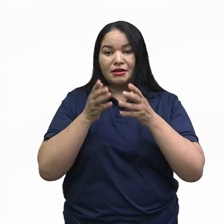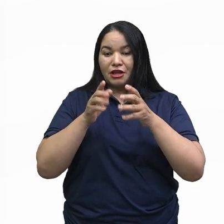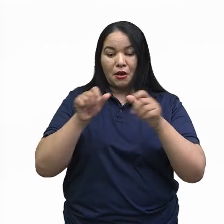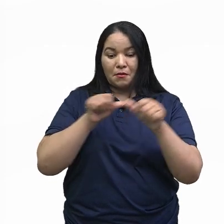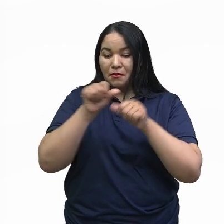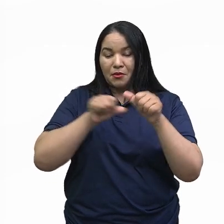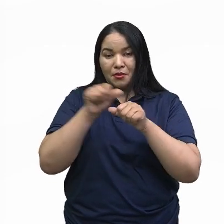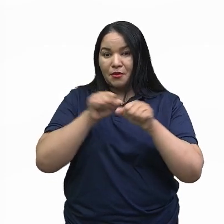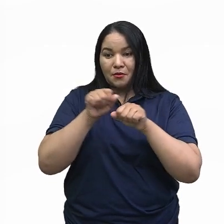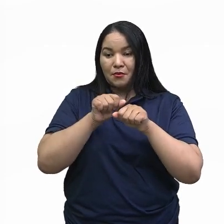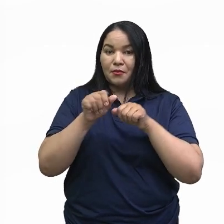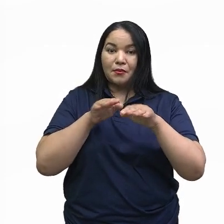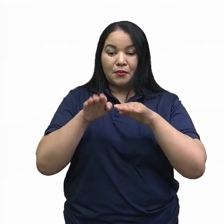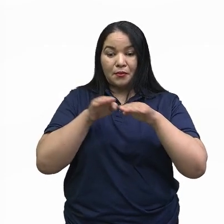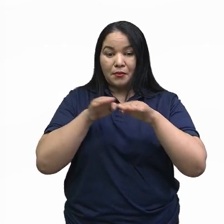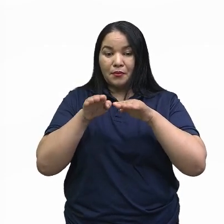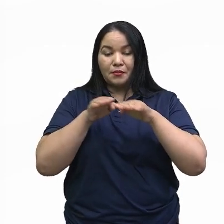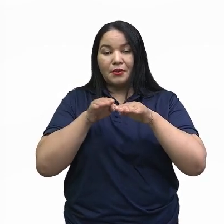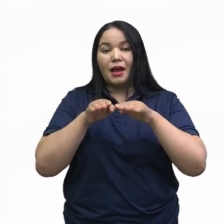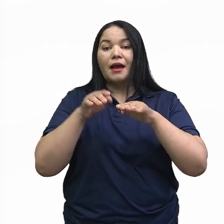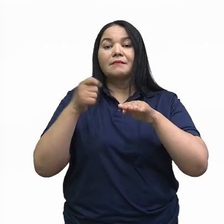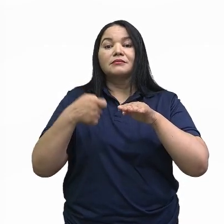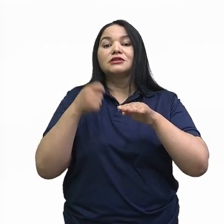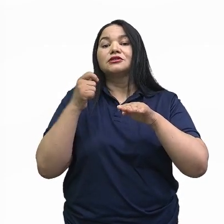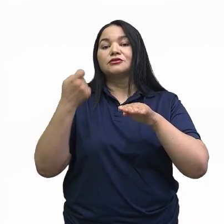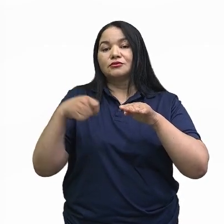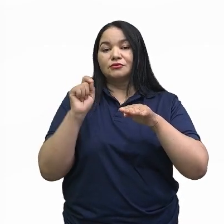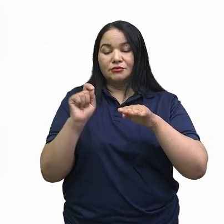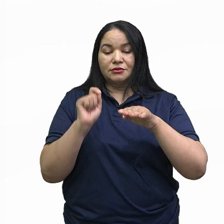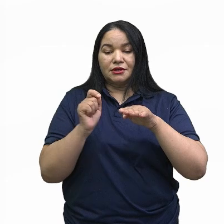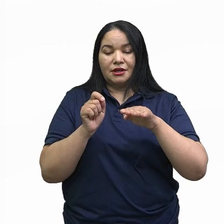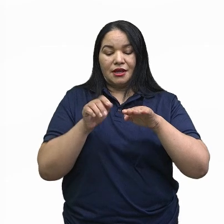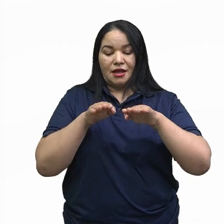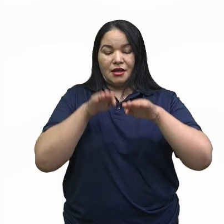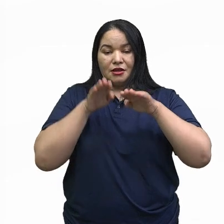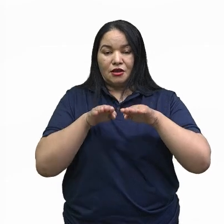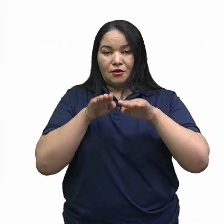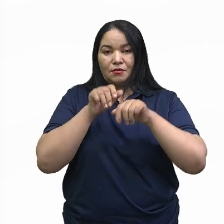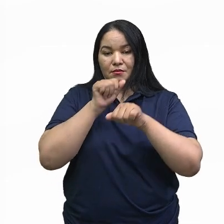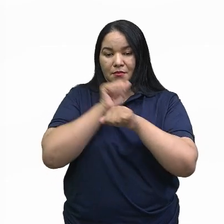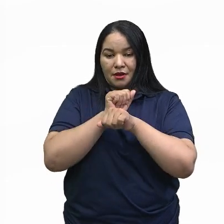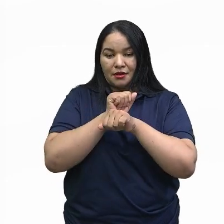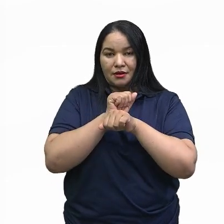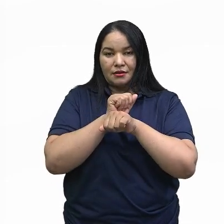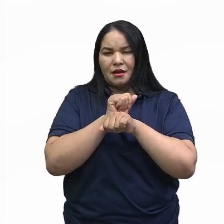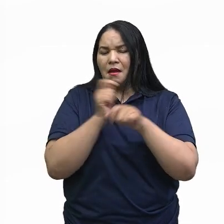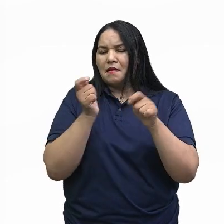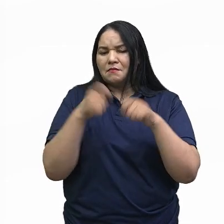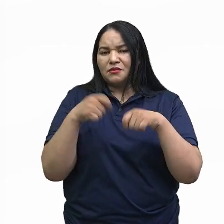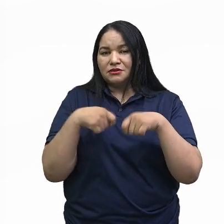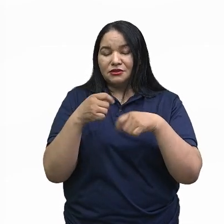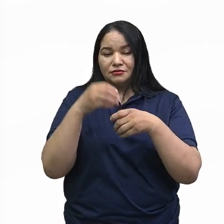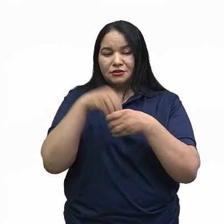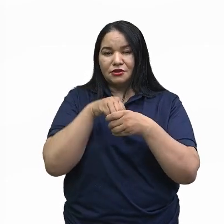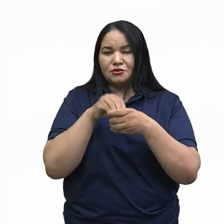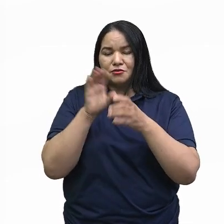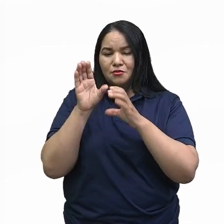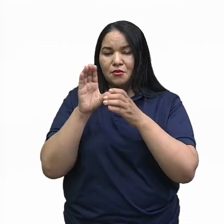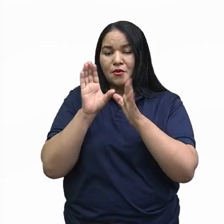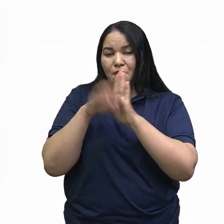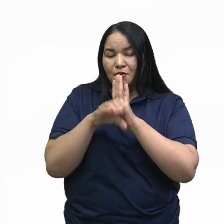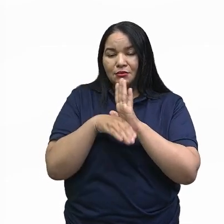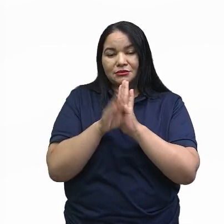em algo que tem estabilidade, né? E como é que isso acontece? O que é possível fazer aqui dentro do conceito da química,